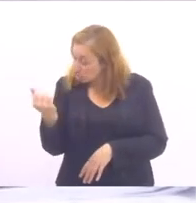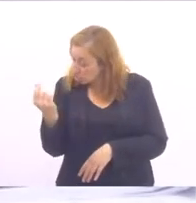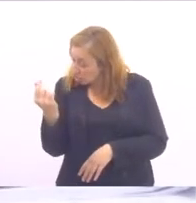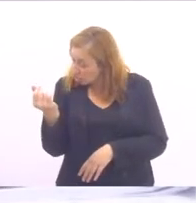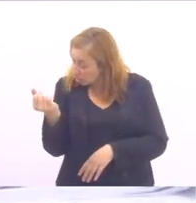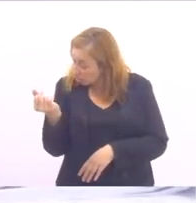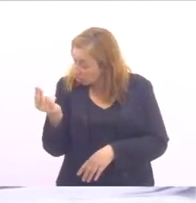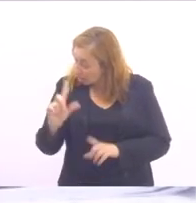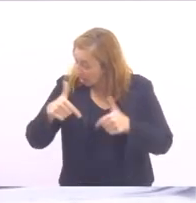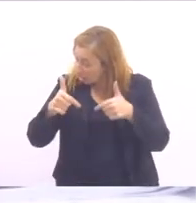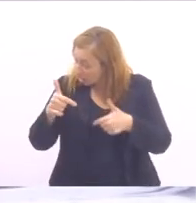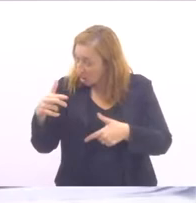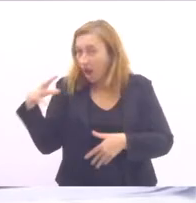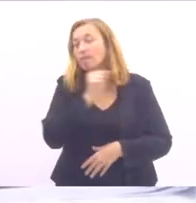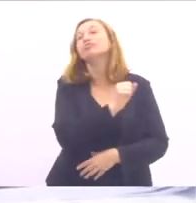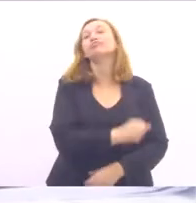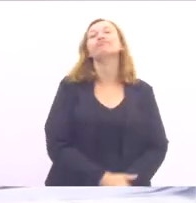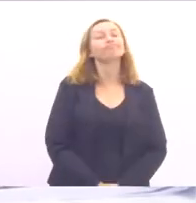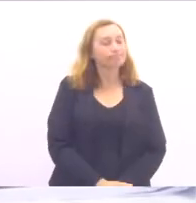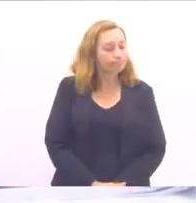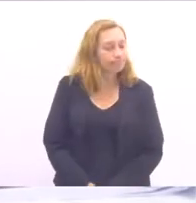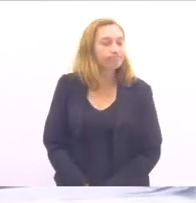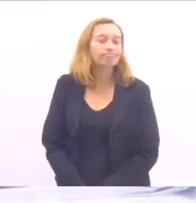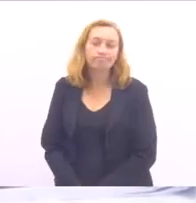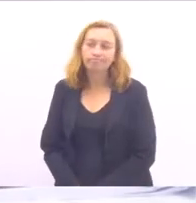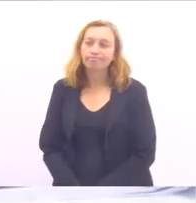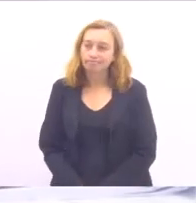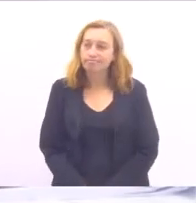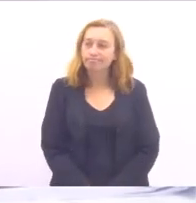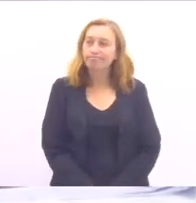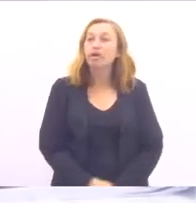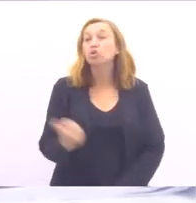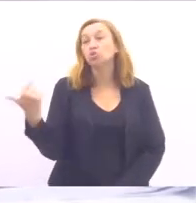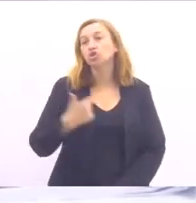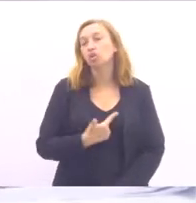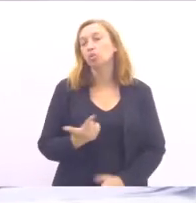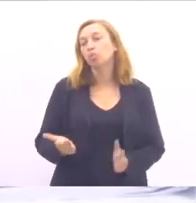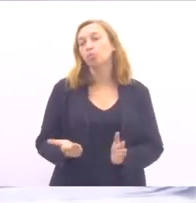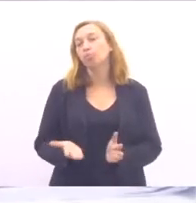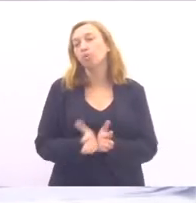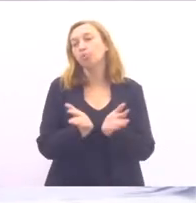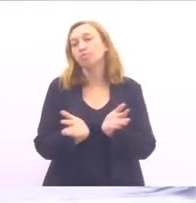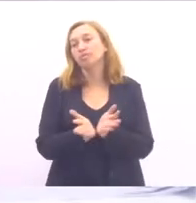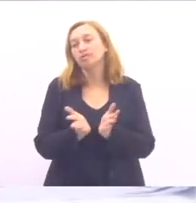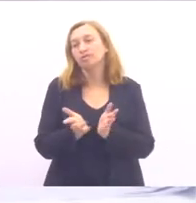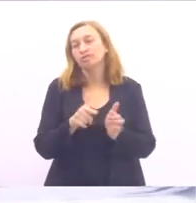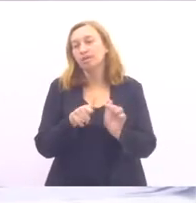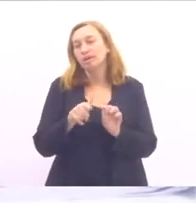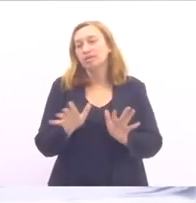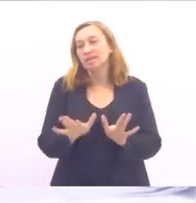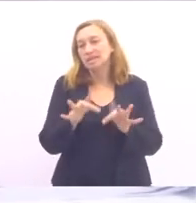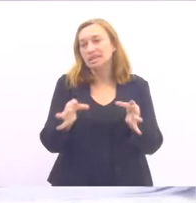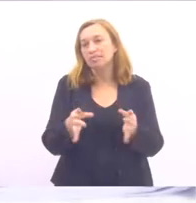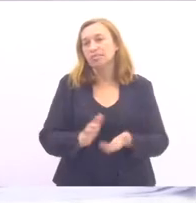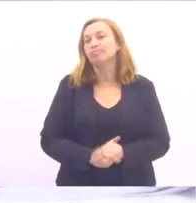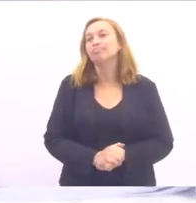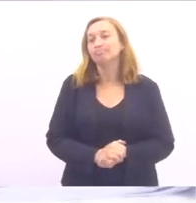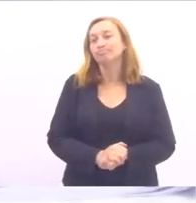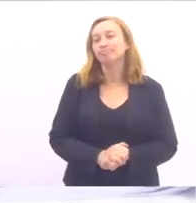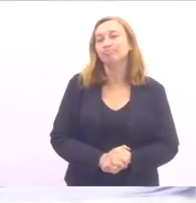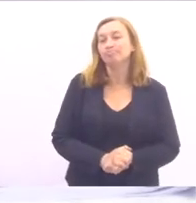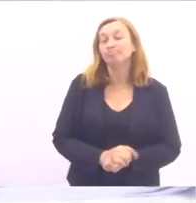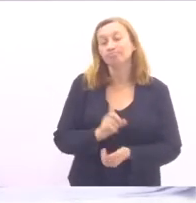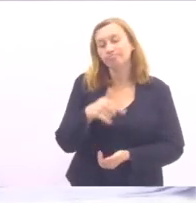terra, mais poder, fala mais alto do que a voz de quem tem o seu trabalho e a sua força de trabalho. É